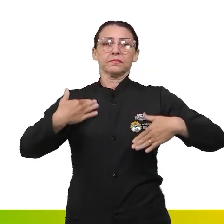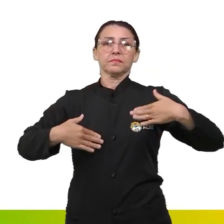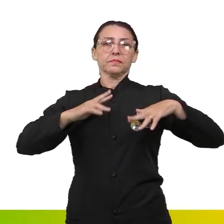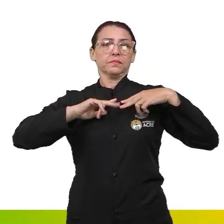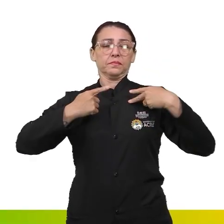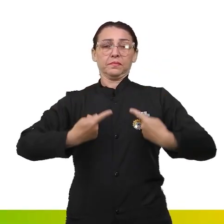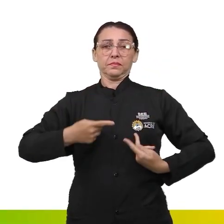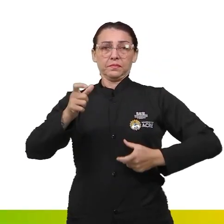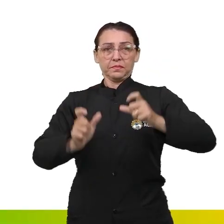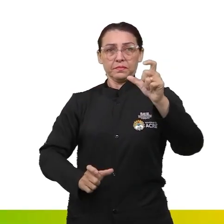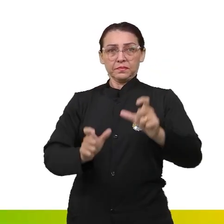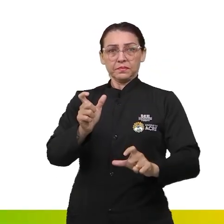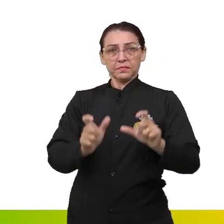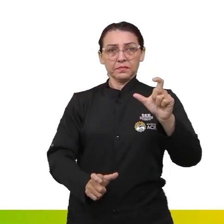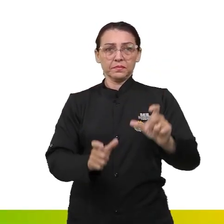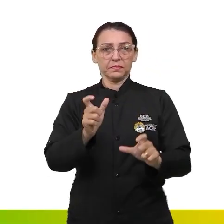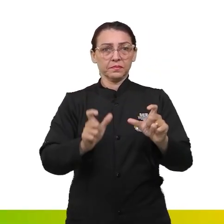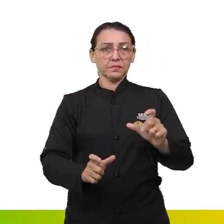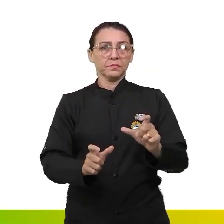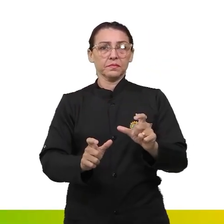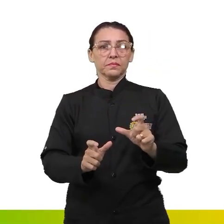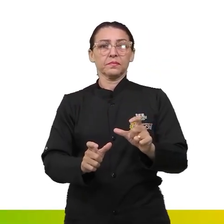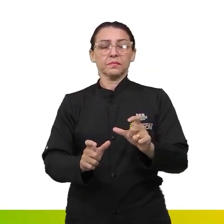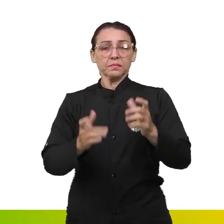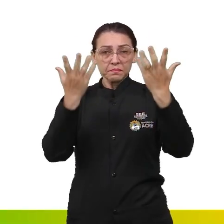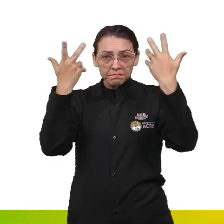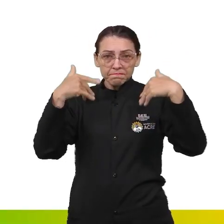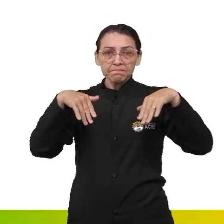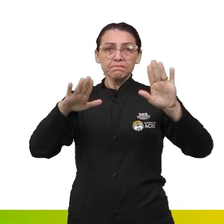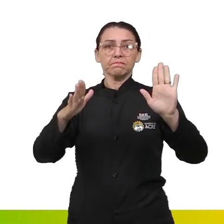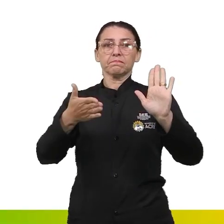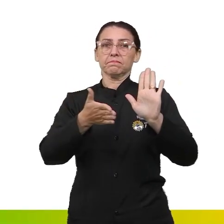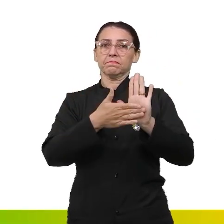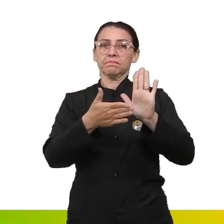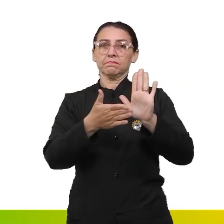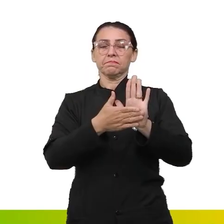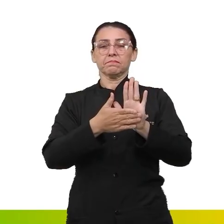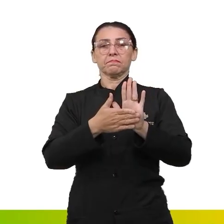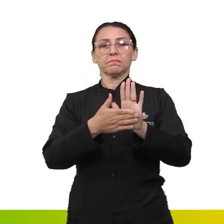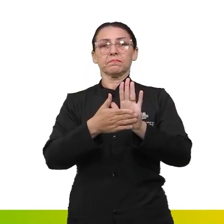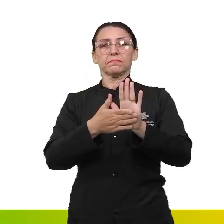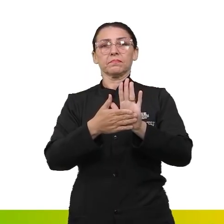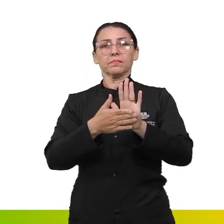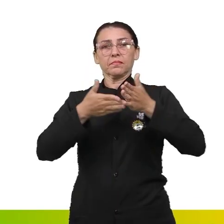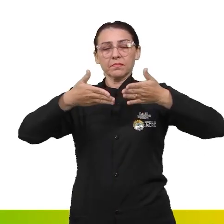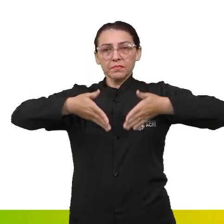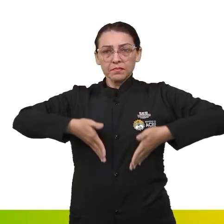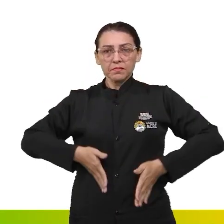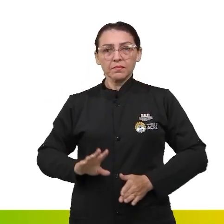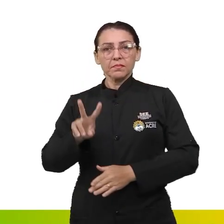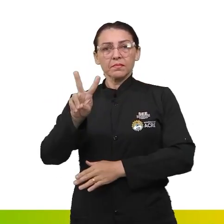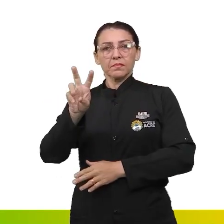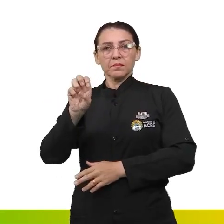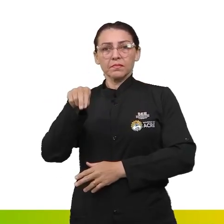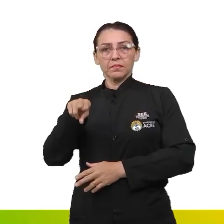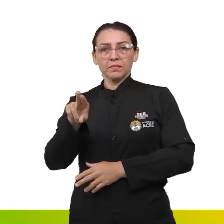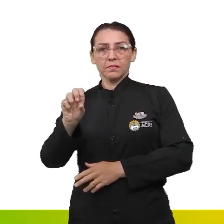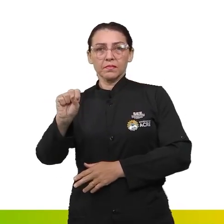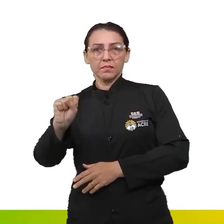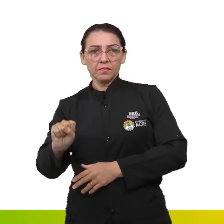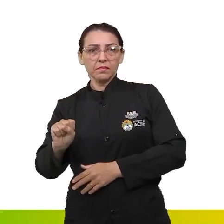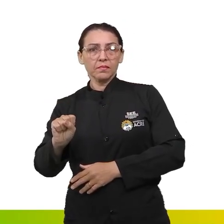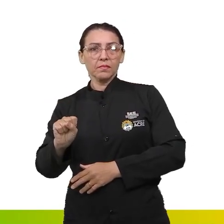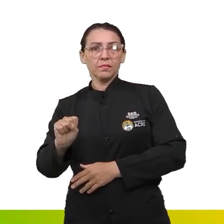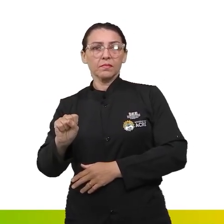representar o ser humano com o maior naturalismo e proporção. Obras como O Nascimento